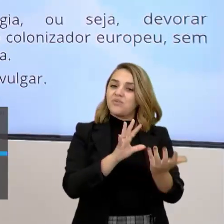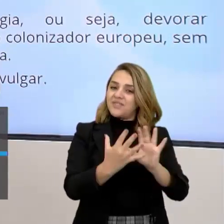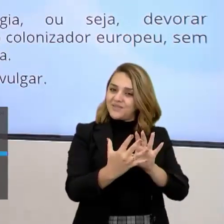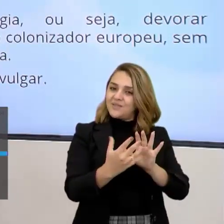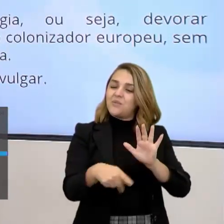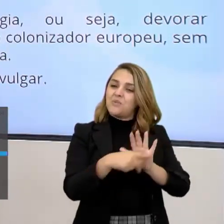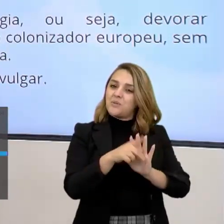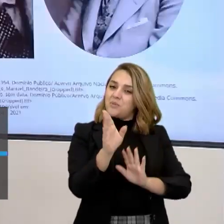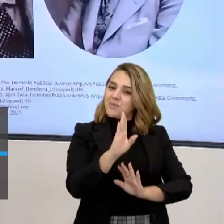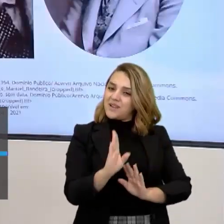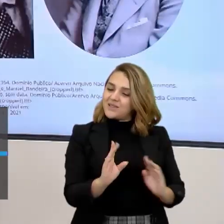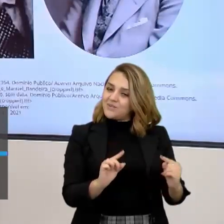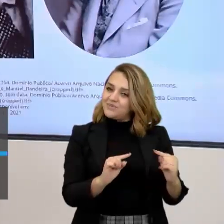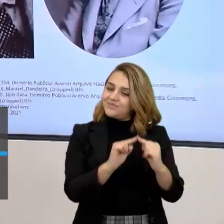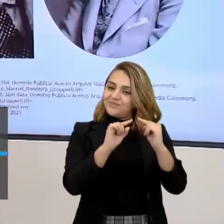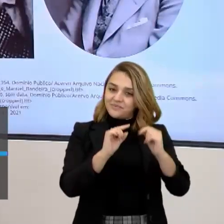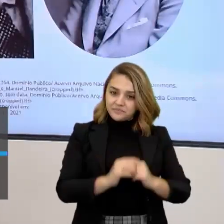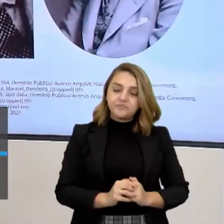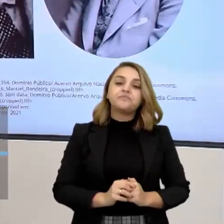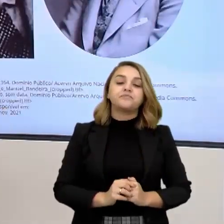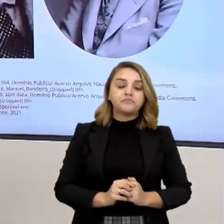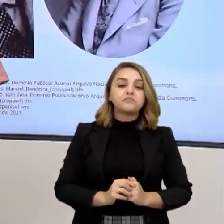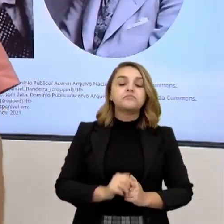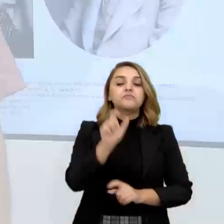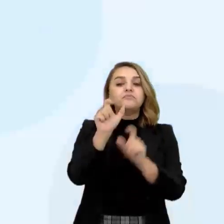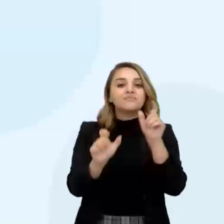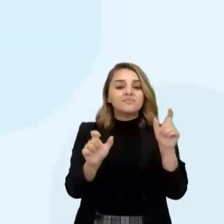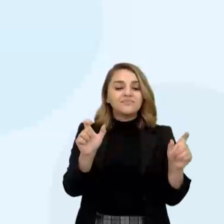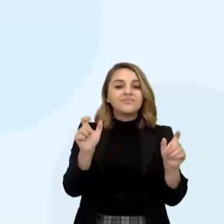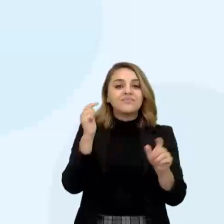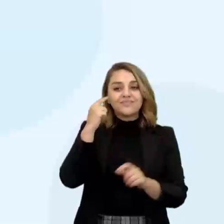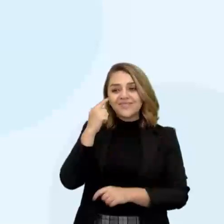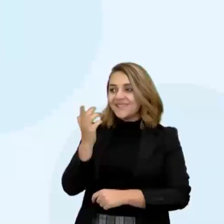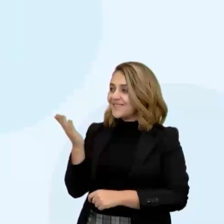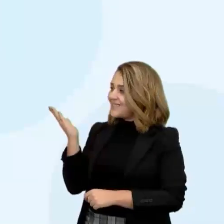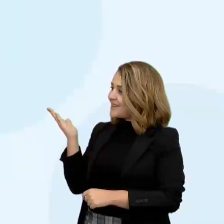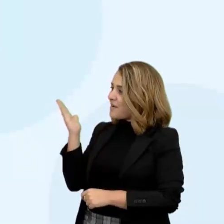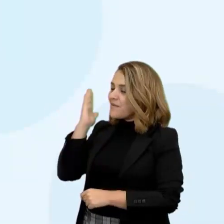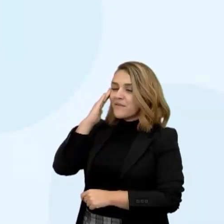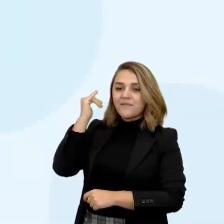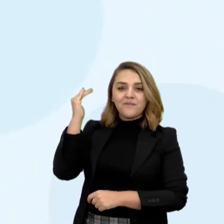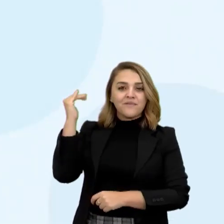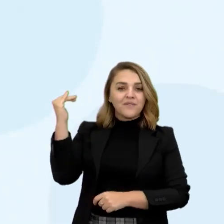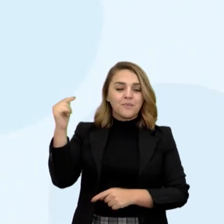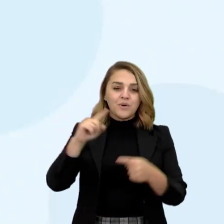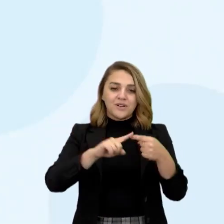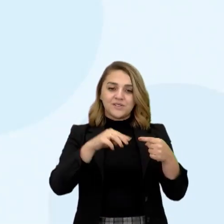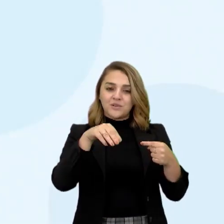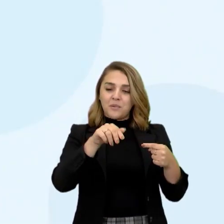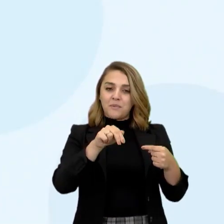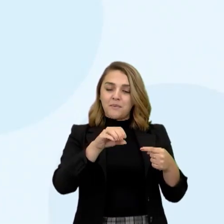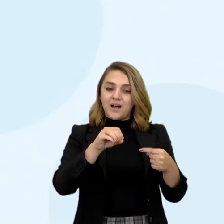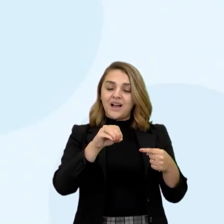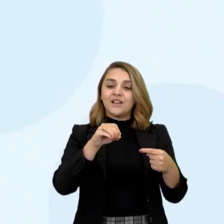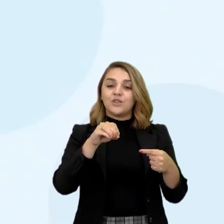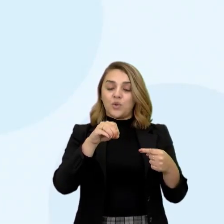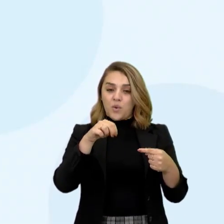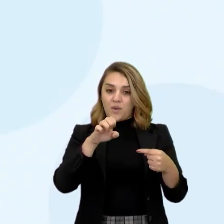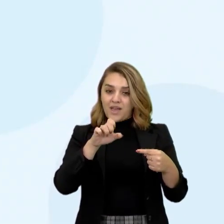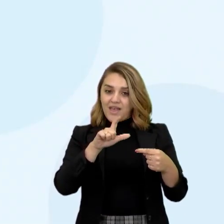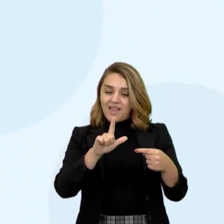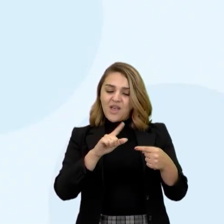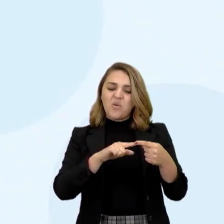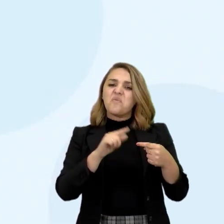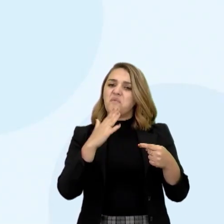identidade brasileira. Certo? Os principais nomes dessa semana eram esses caras aqui, ó. Manuel Bandeira, pesquisa, por favor, cara. Esse cara é